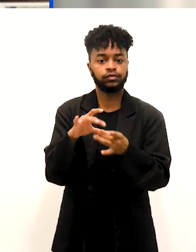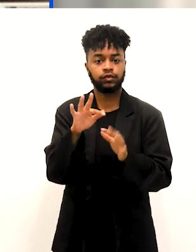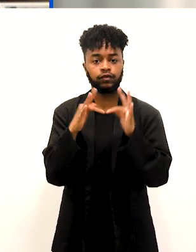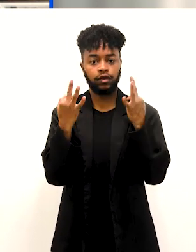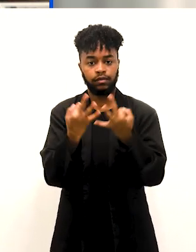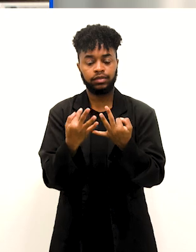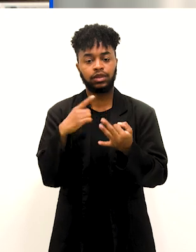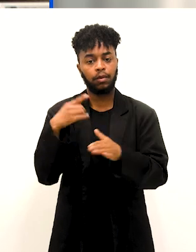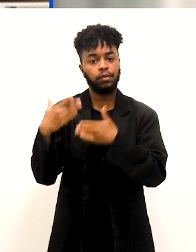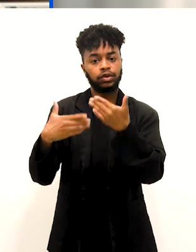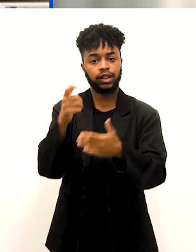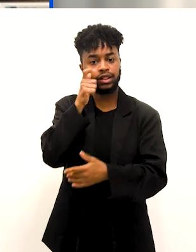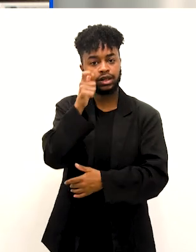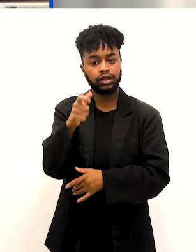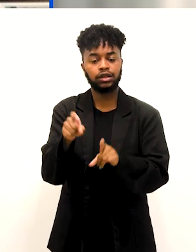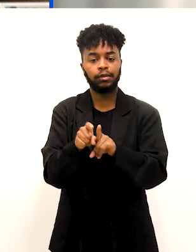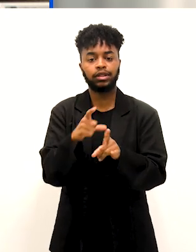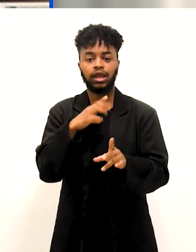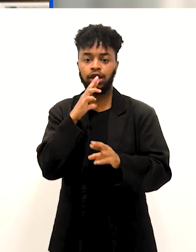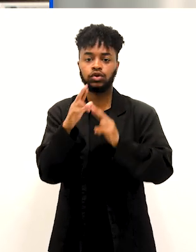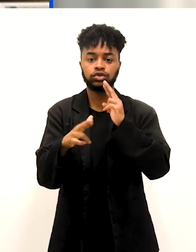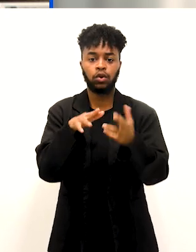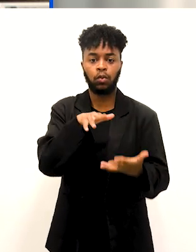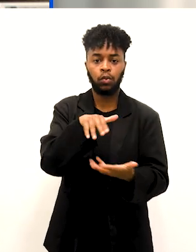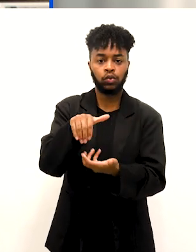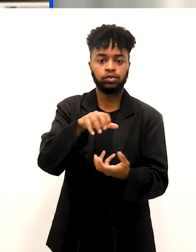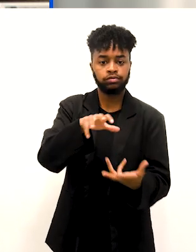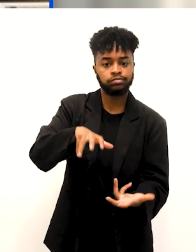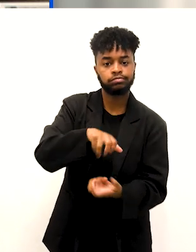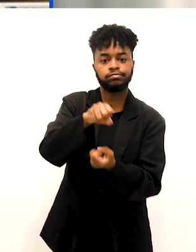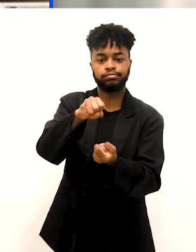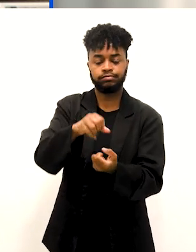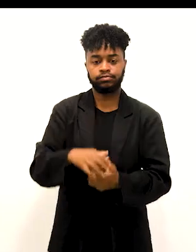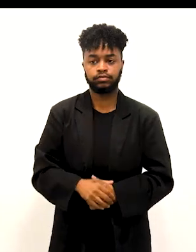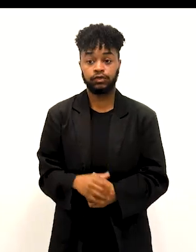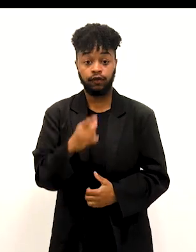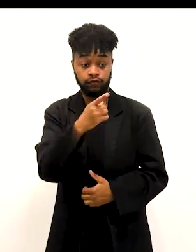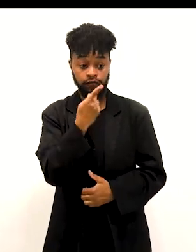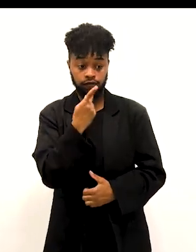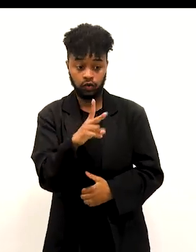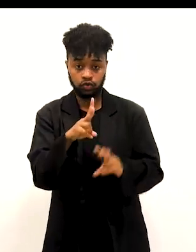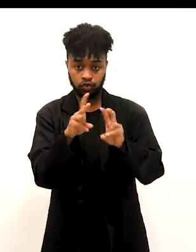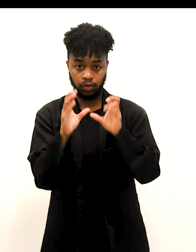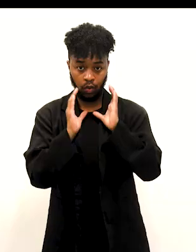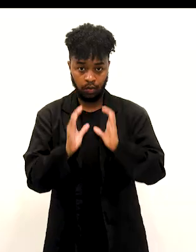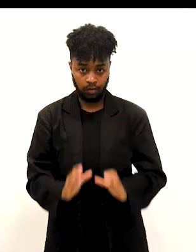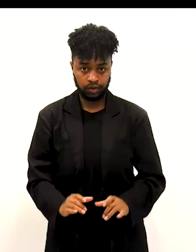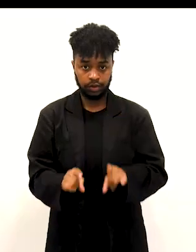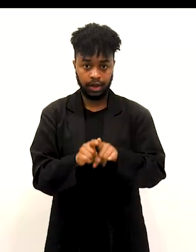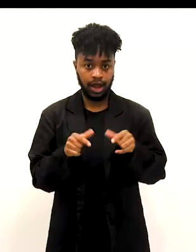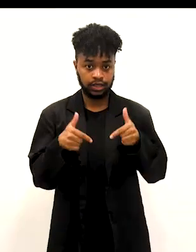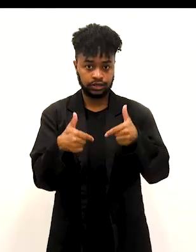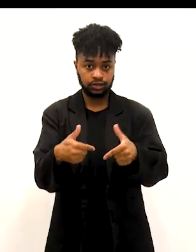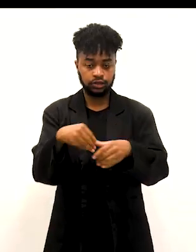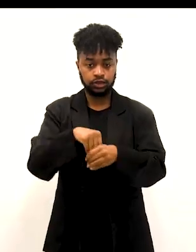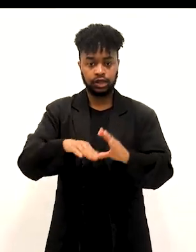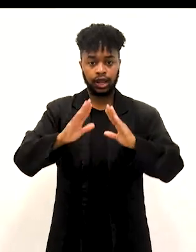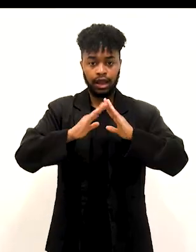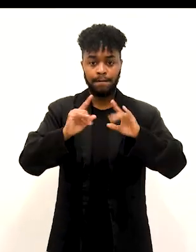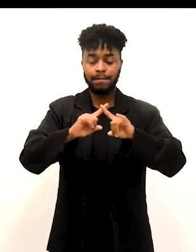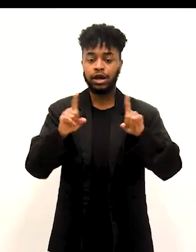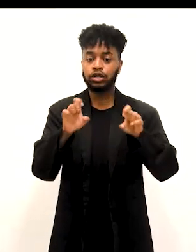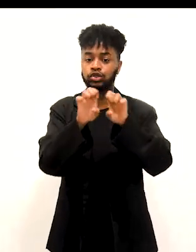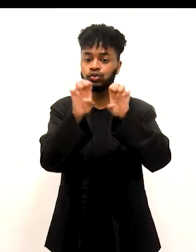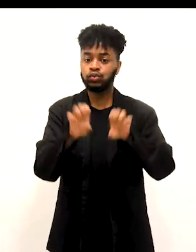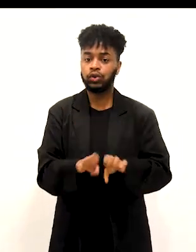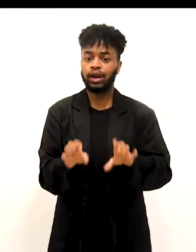processo bastante interessante que acaba resultando num mundo mais sustentável também. Agora, você falou de comportamentos e ações dentro de casa, mas a